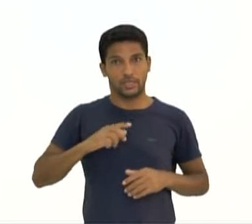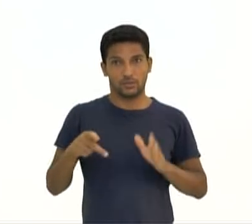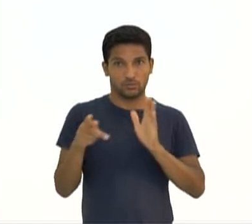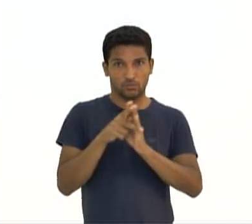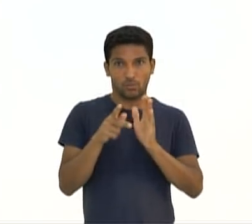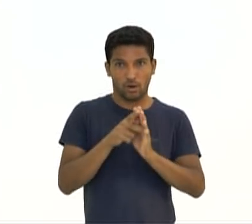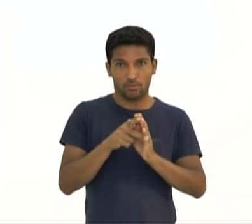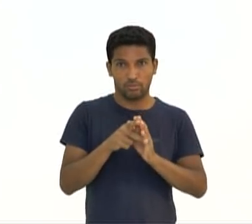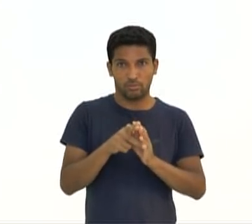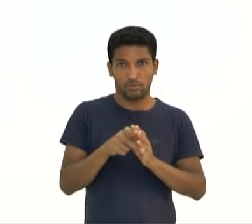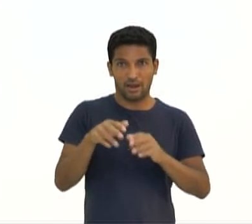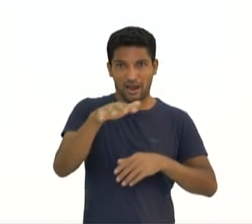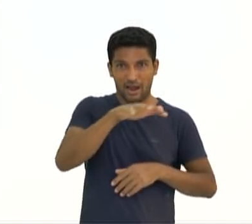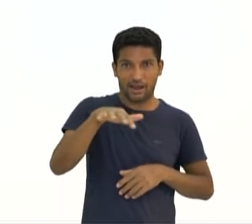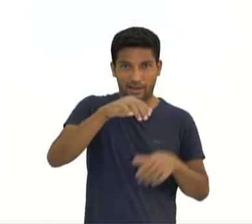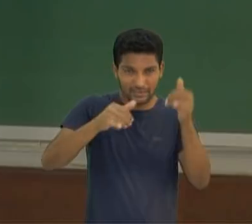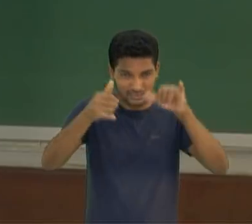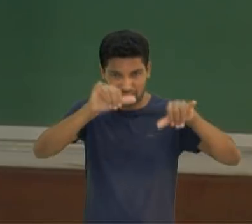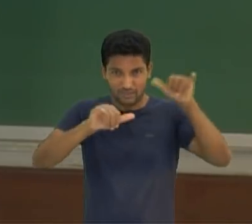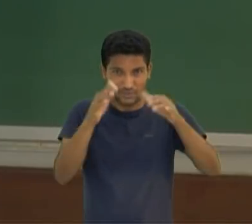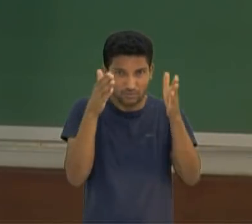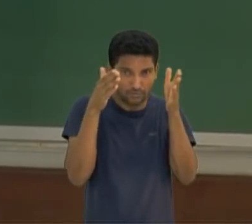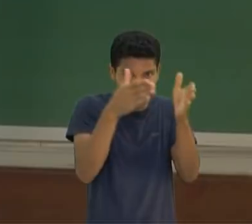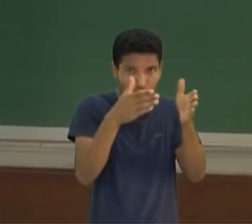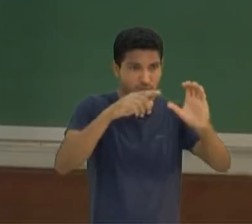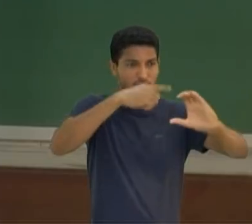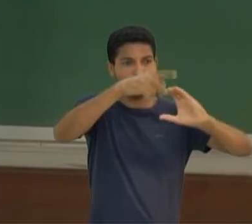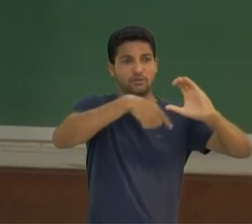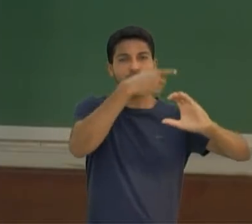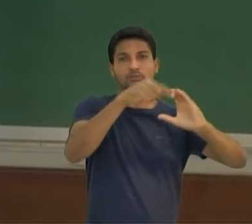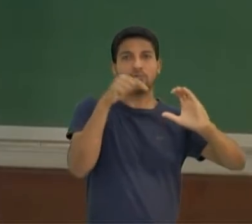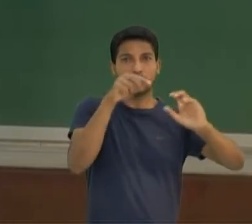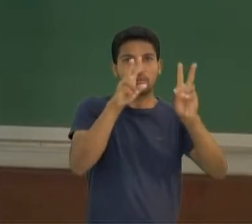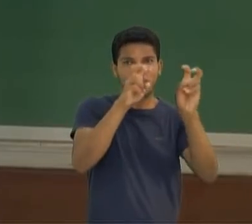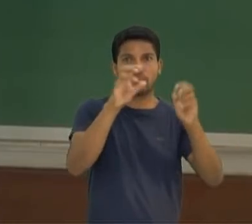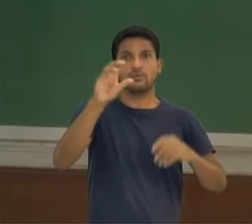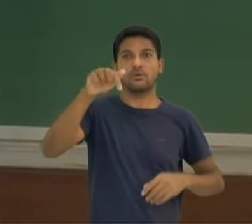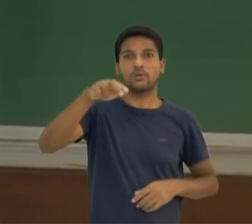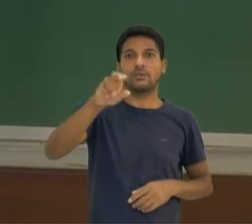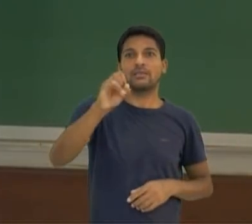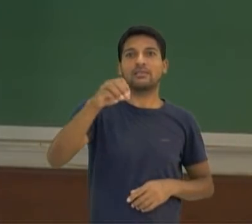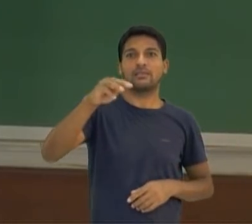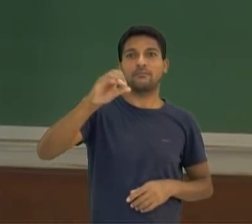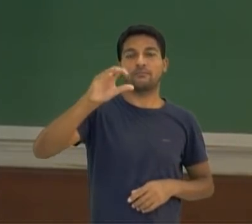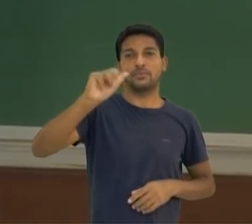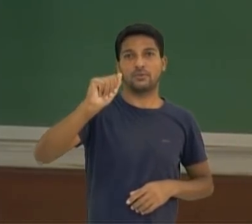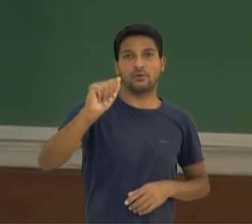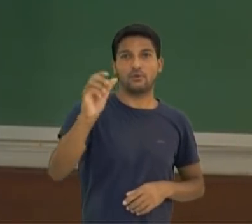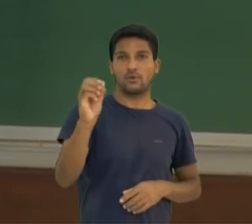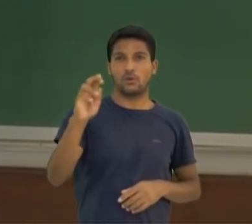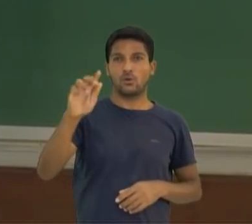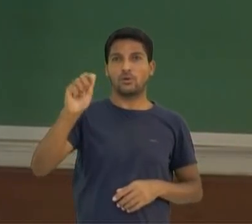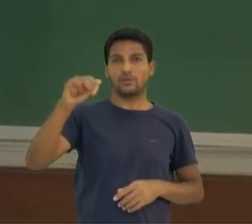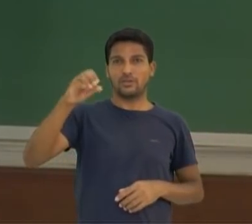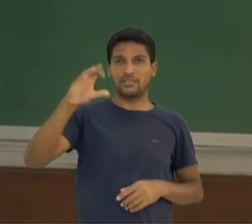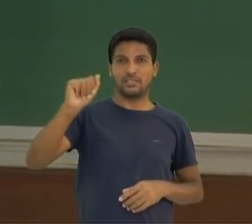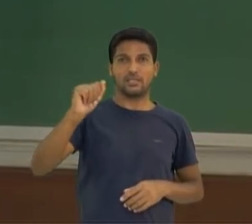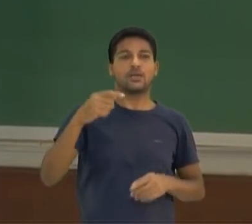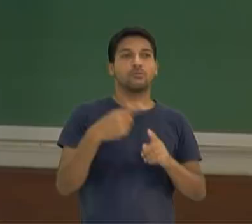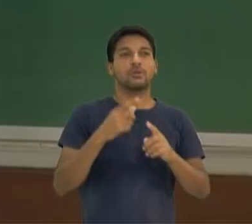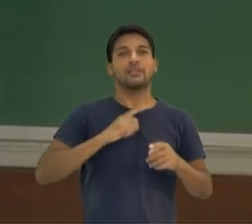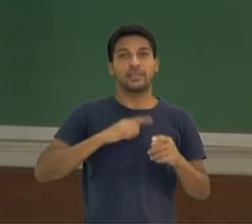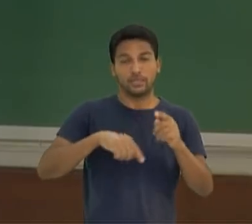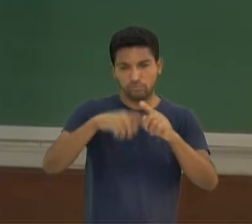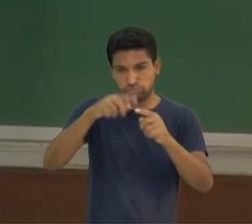é dedicada a ele, né? Que é a química orgânica, que são os compostos formados exclusivamente pelo elemento químico